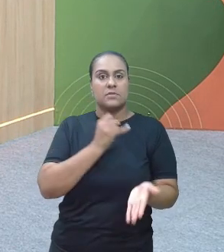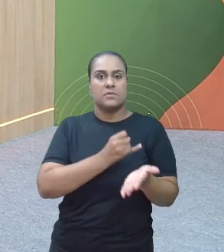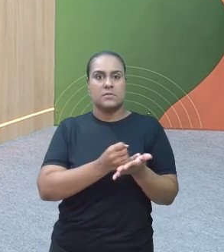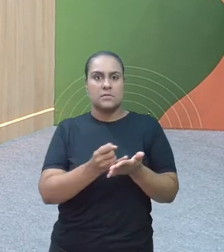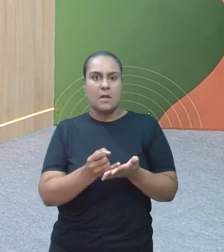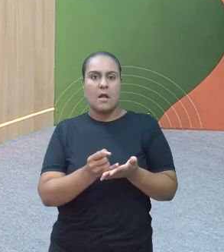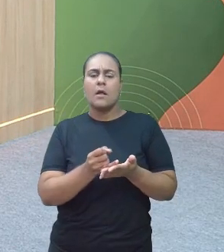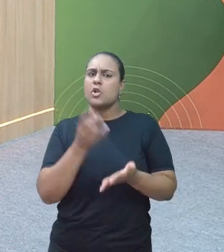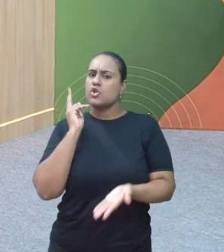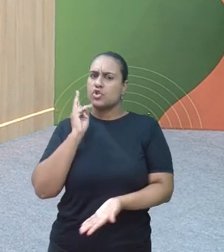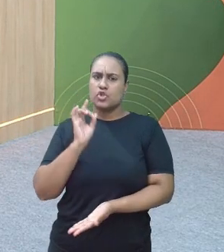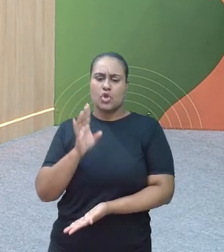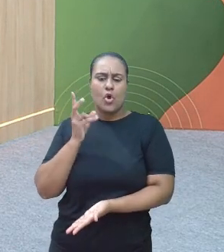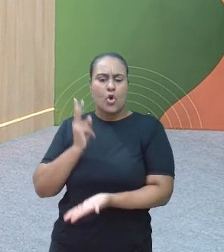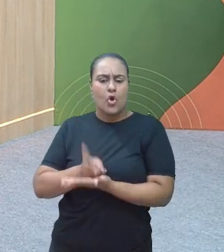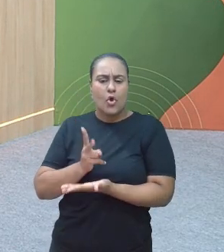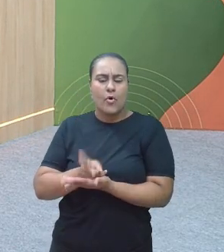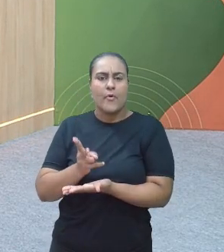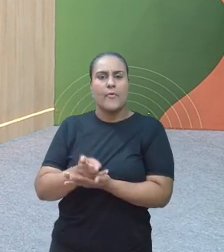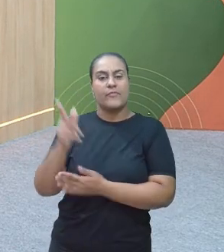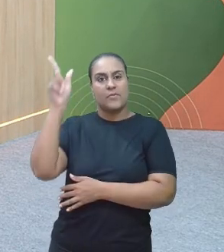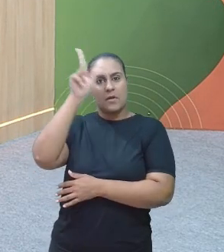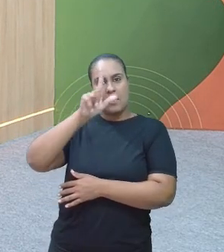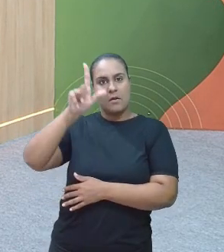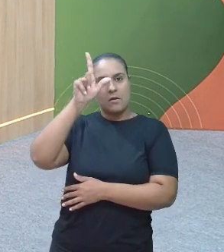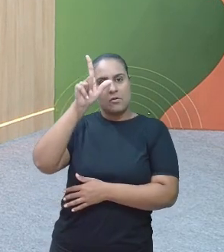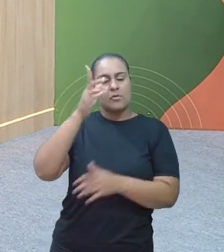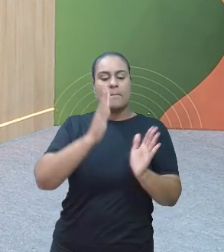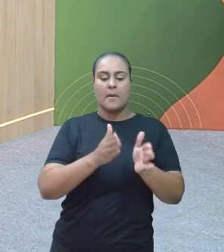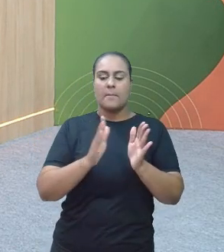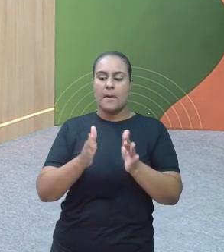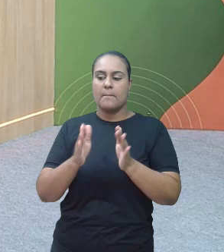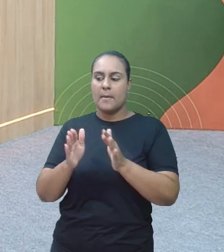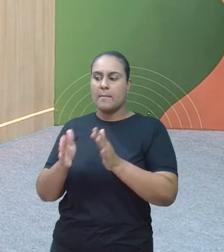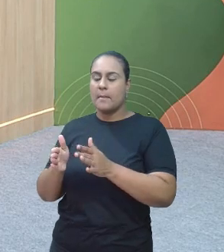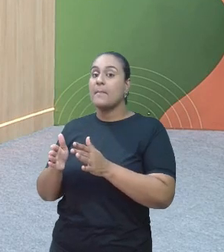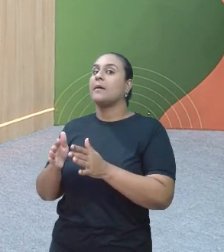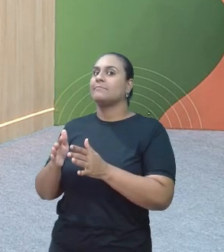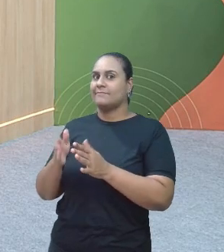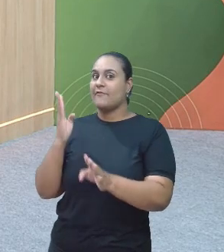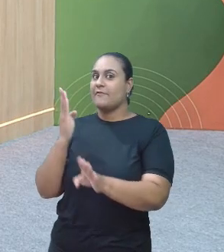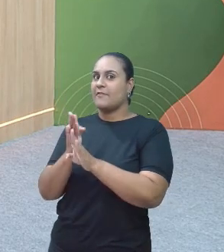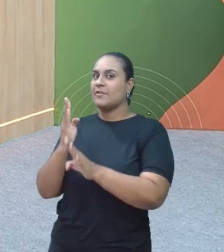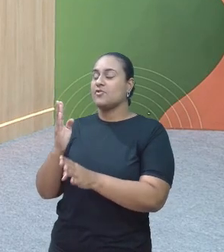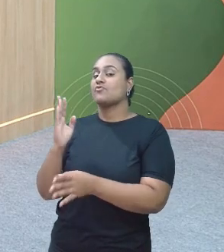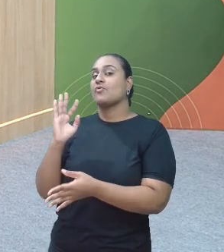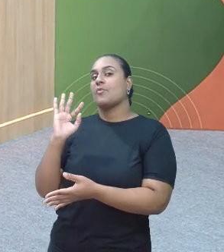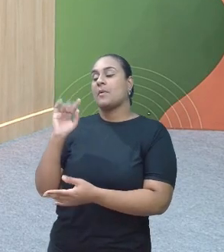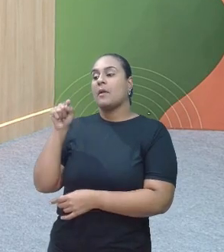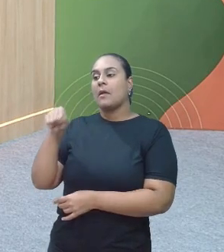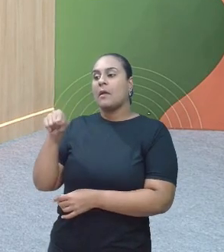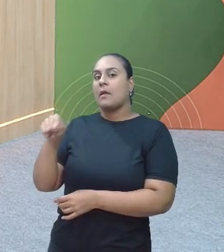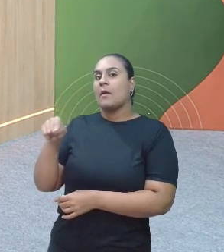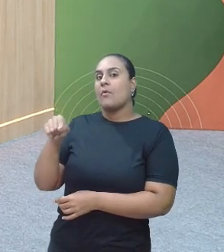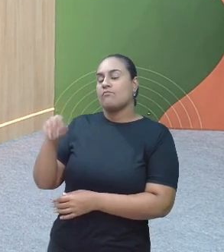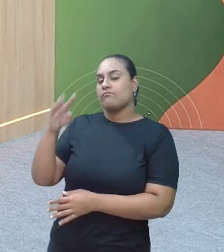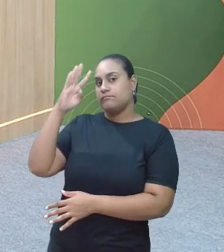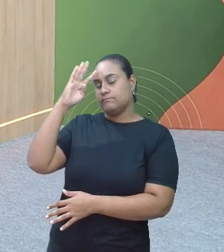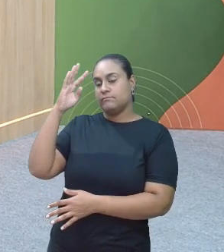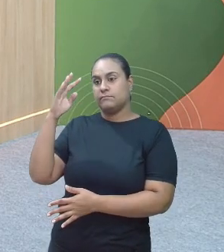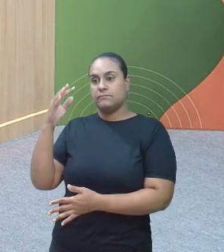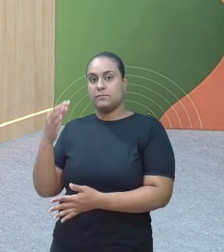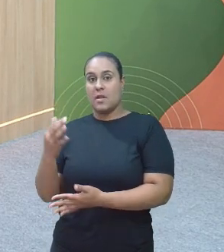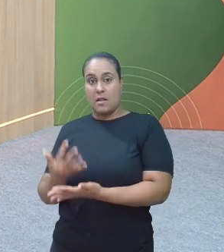você continuar essa lógica que você vai chegar aonde você está desejando. No caso, determinar qual é o